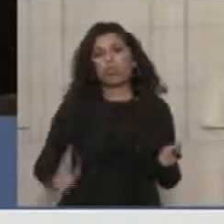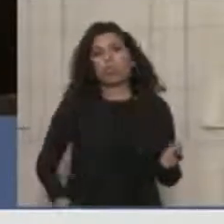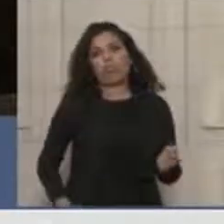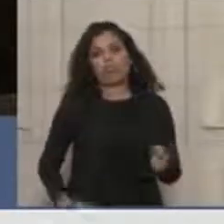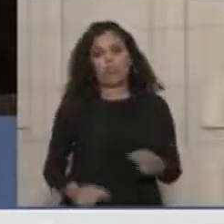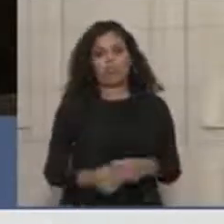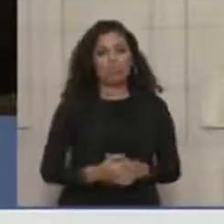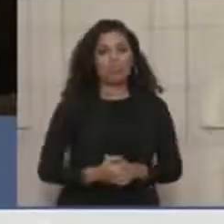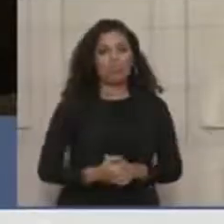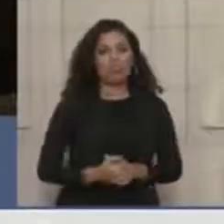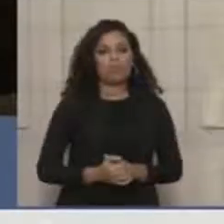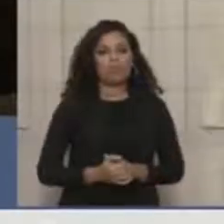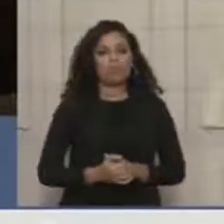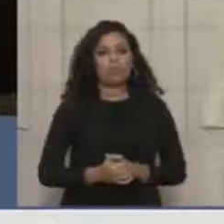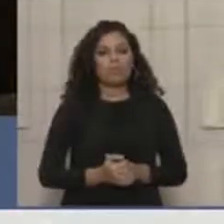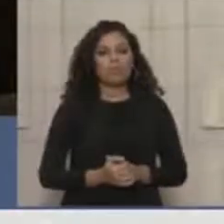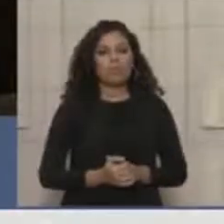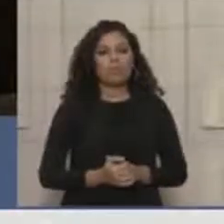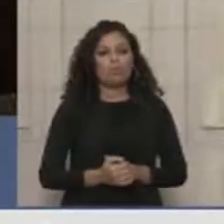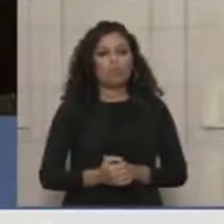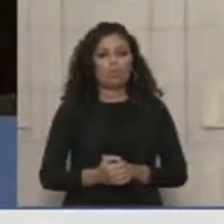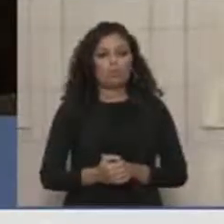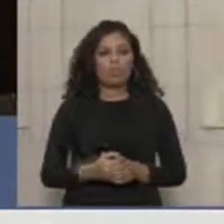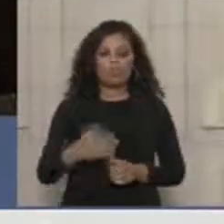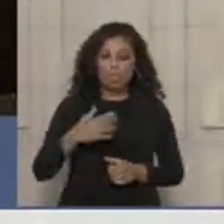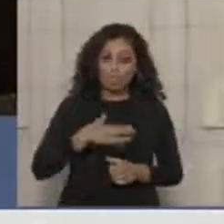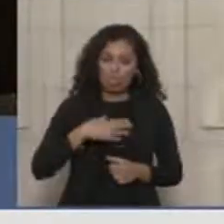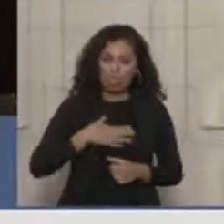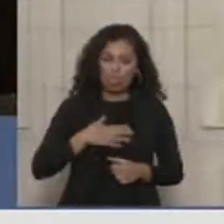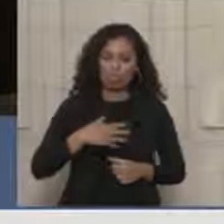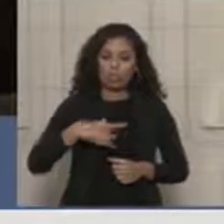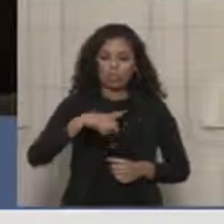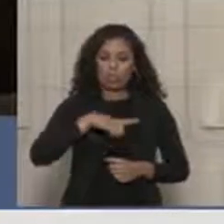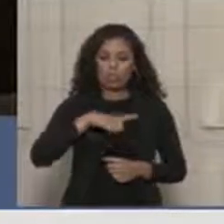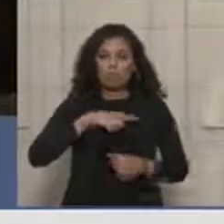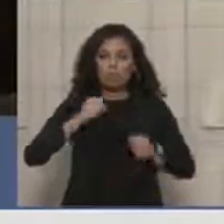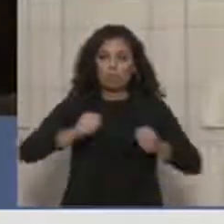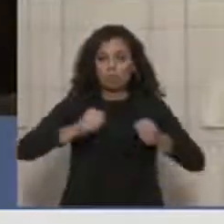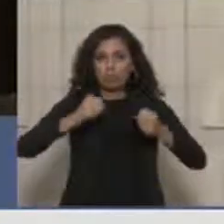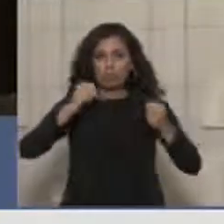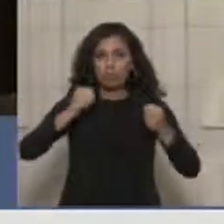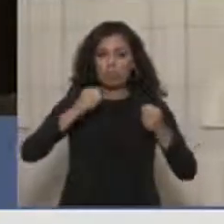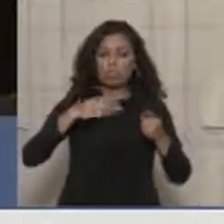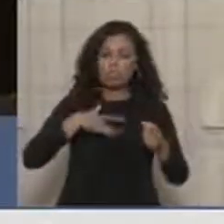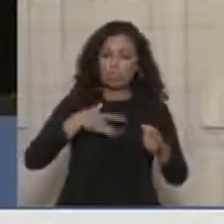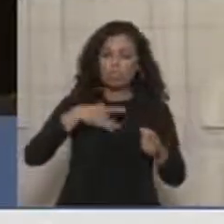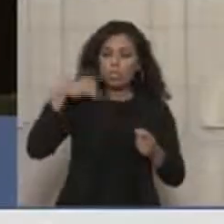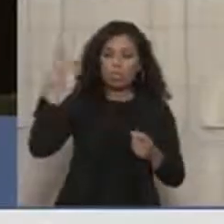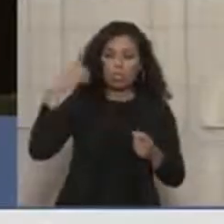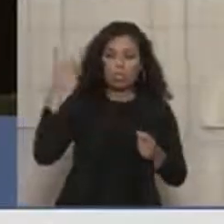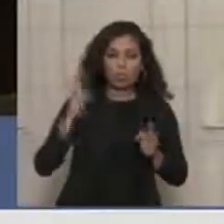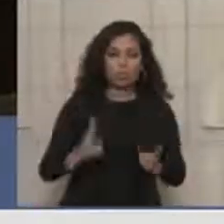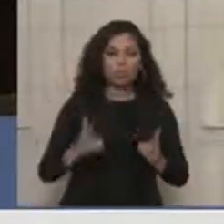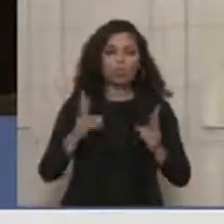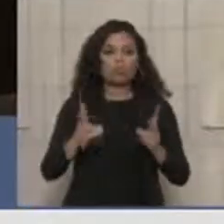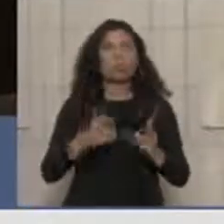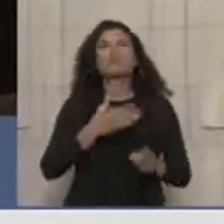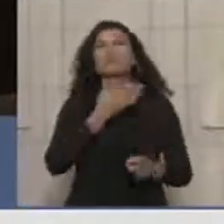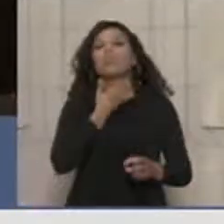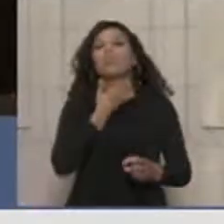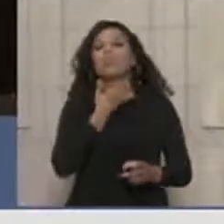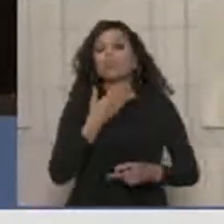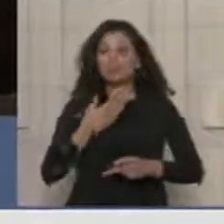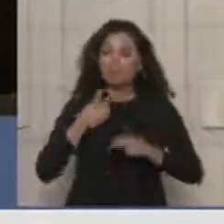E isso, enquanto eu tiver forças e for parlamentar, a minha voz vai